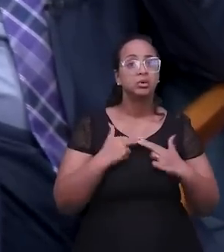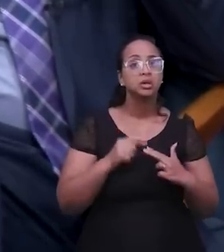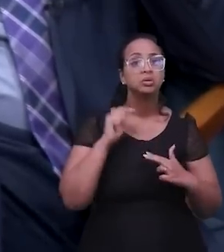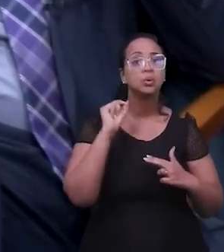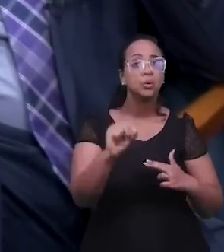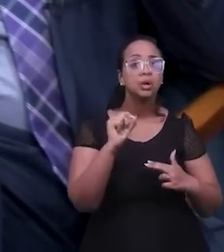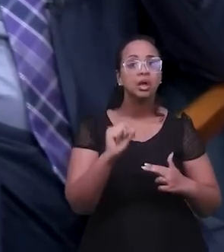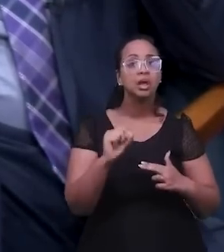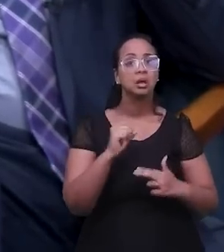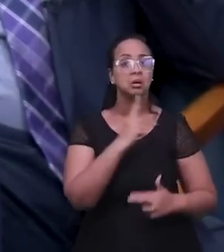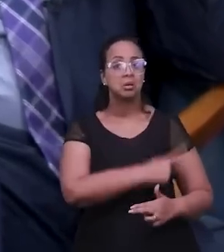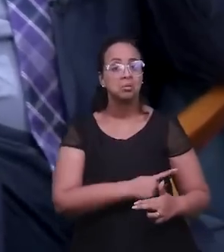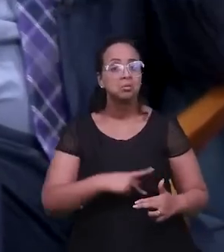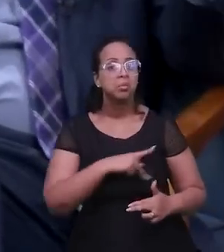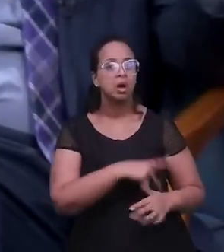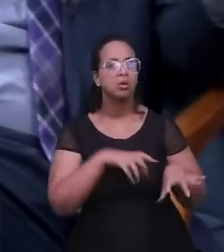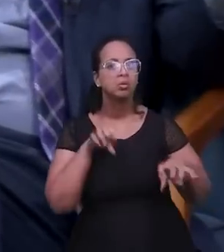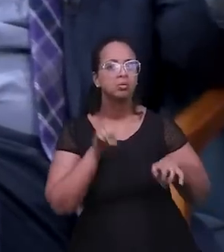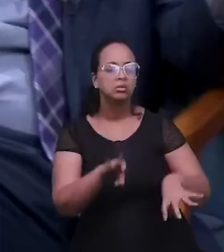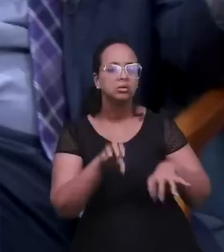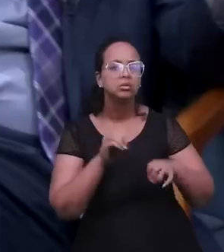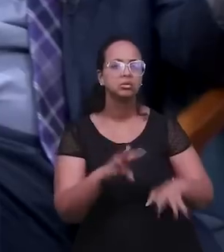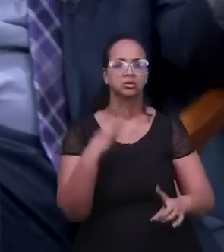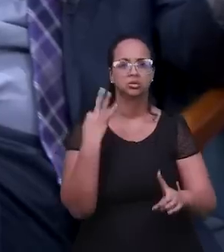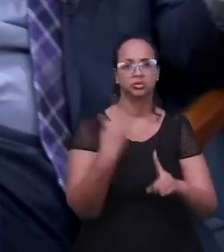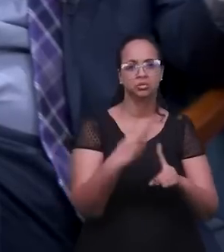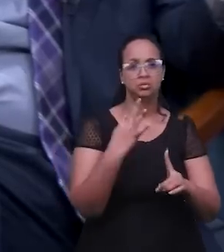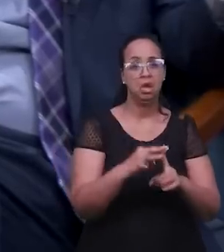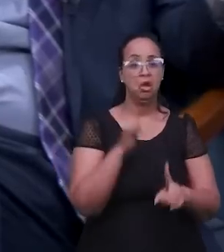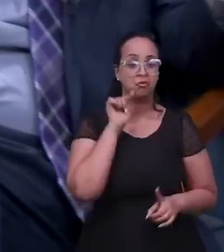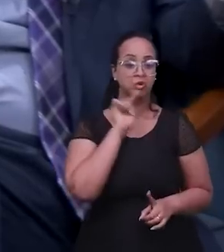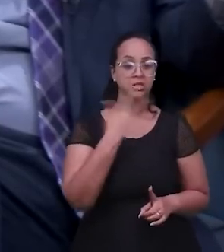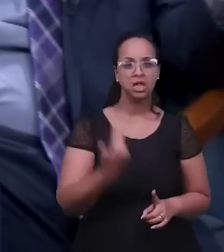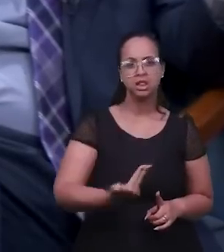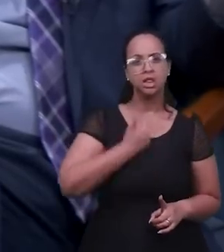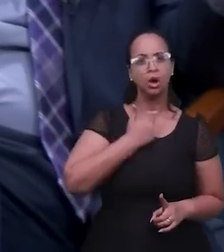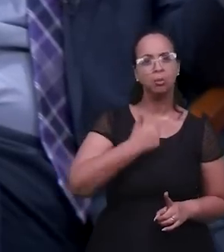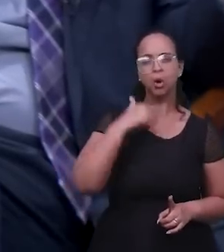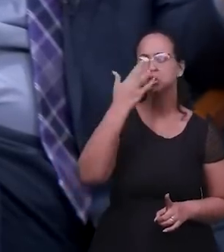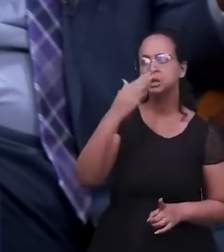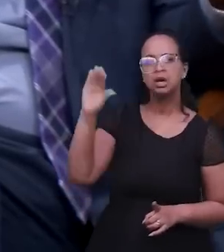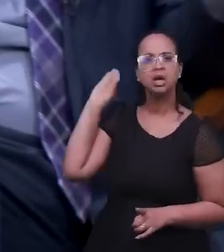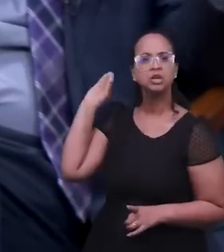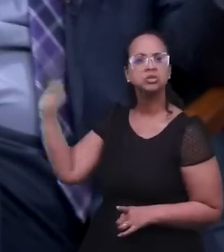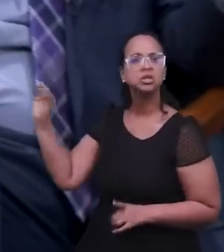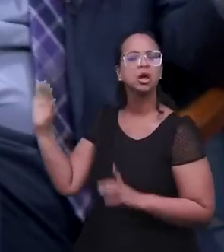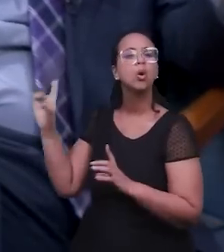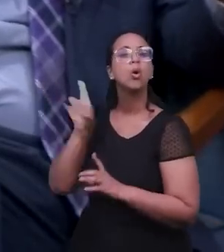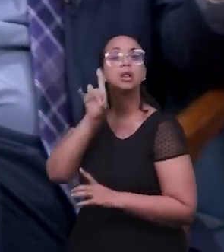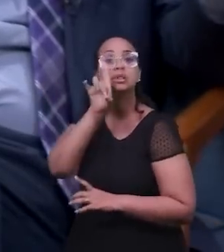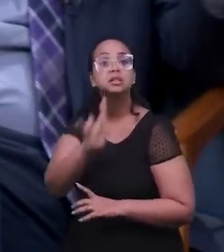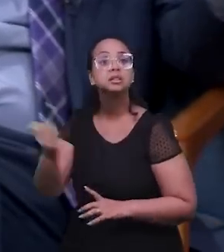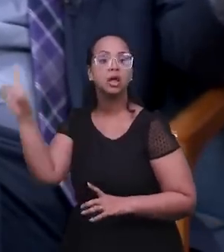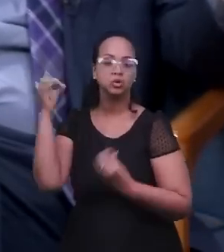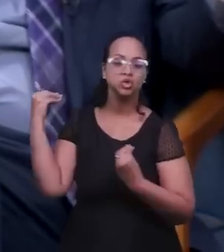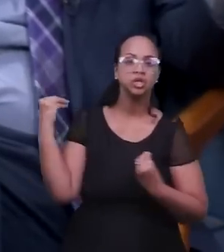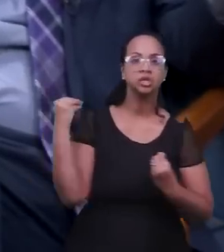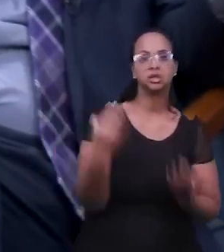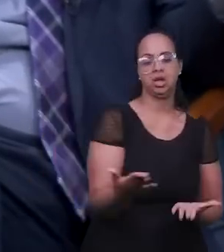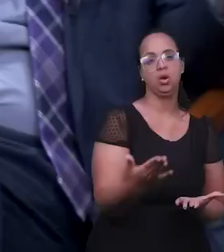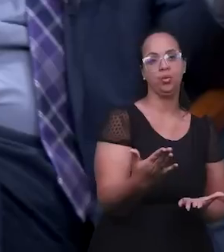ministério tem. Então, por isso, Paulo está exortando Timóteo: não despreze o